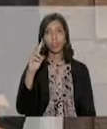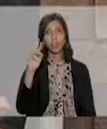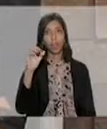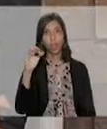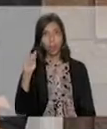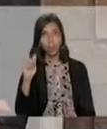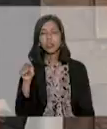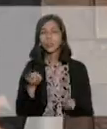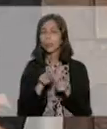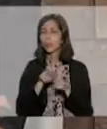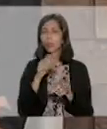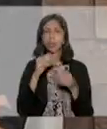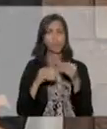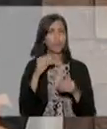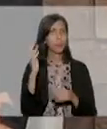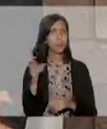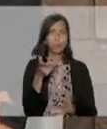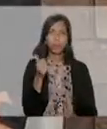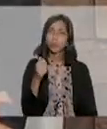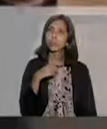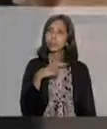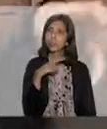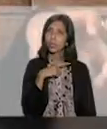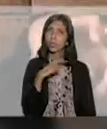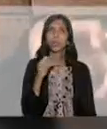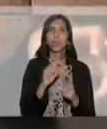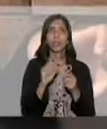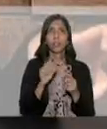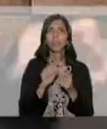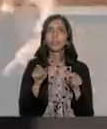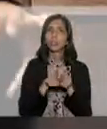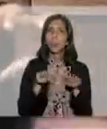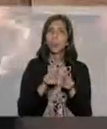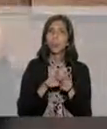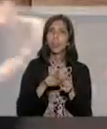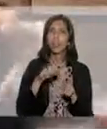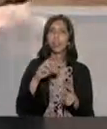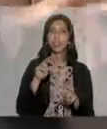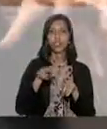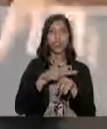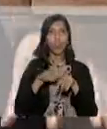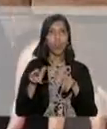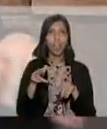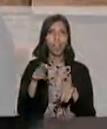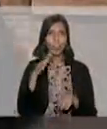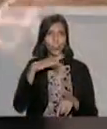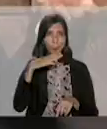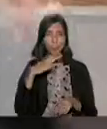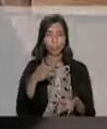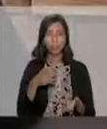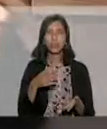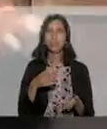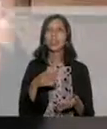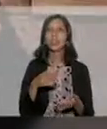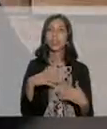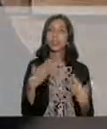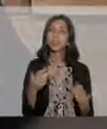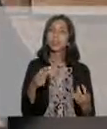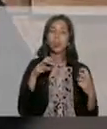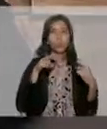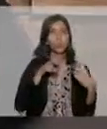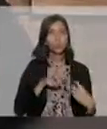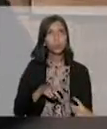uma fofa, essa novela demais, também, muito legal. E tinha essa coisa, né? Eu tinha feito chocolate com pimenta. Que também é ótima. Então, acho que Aí a